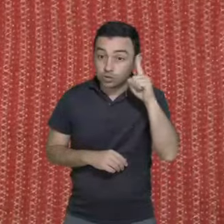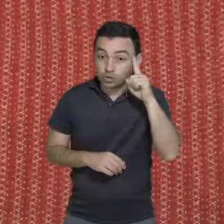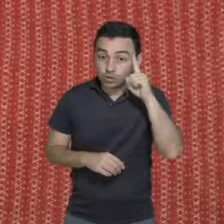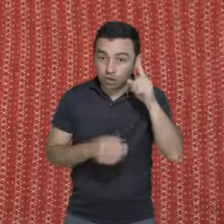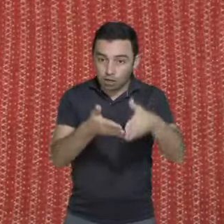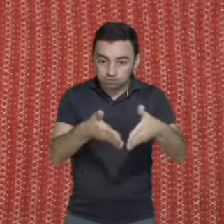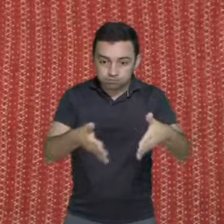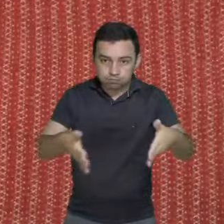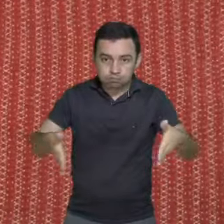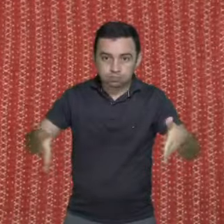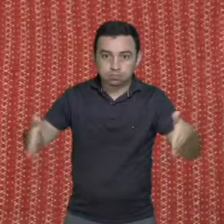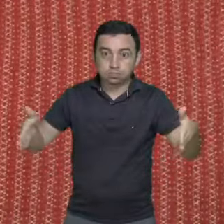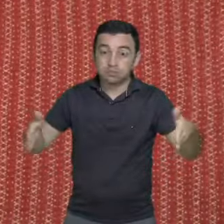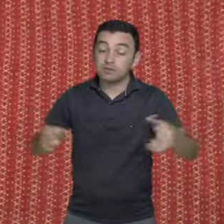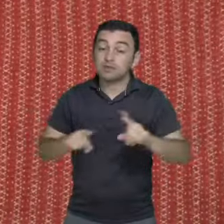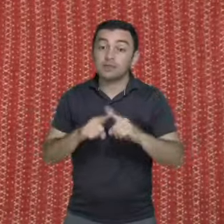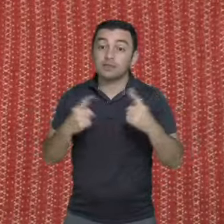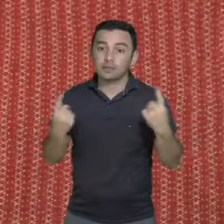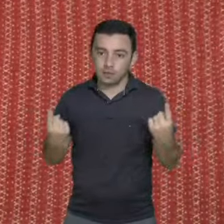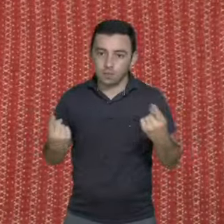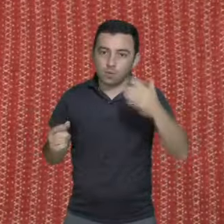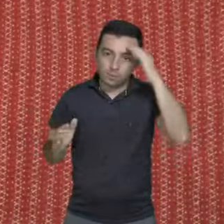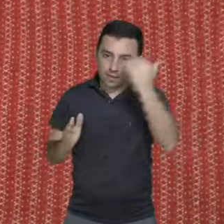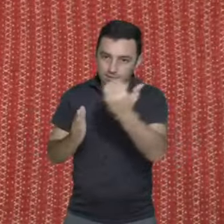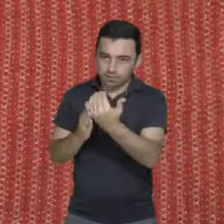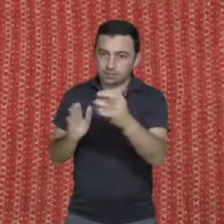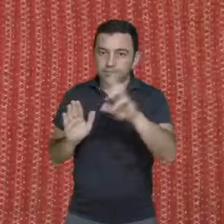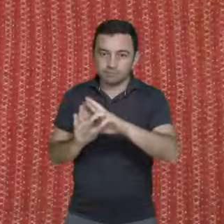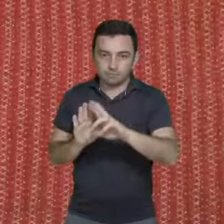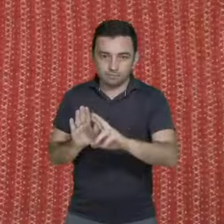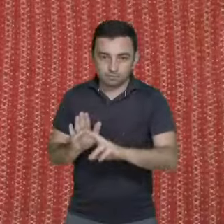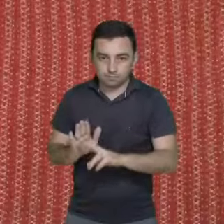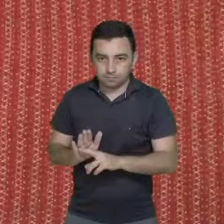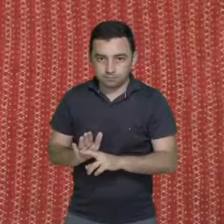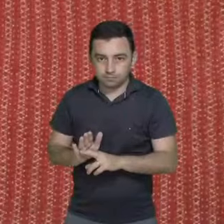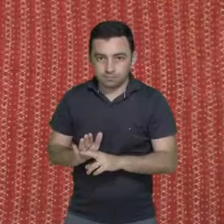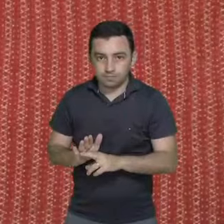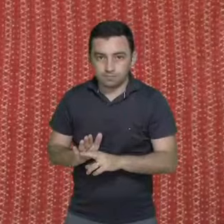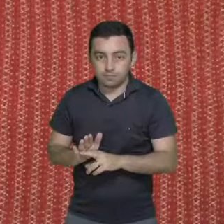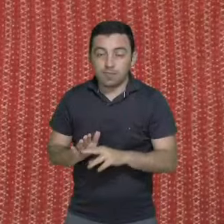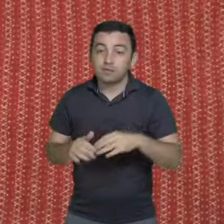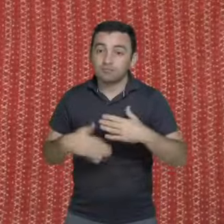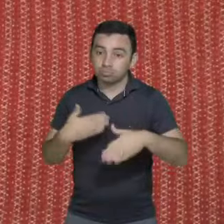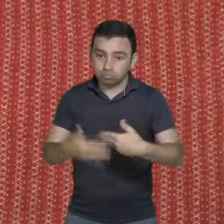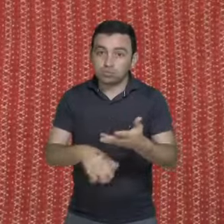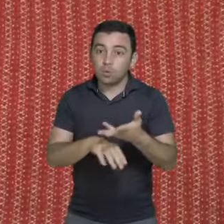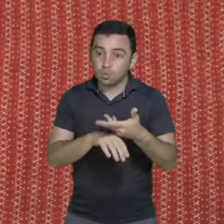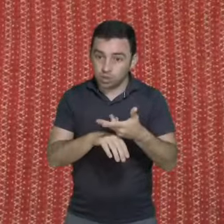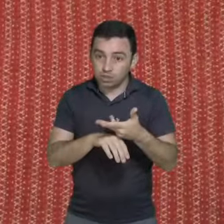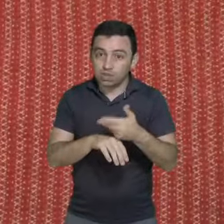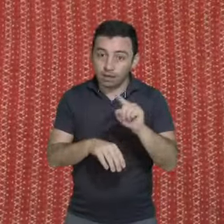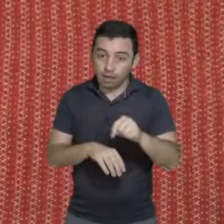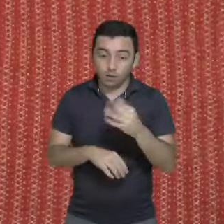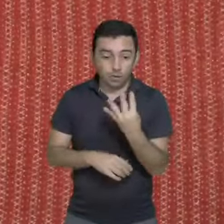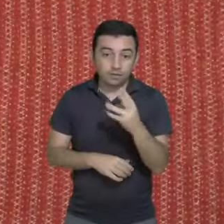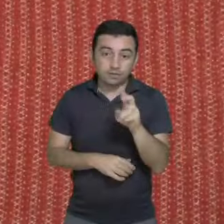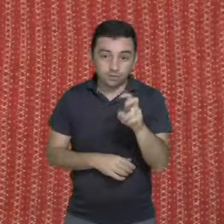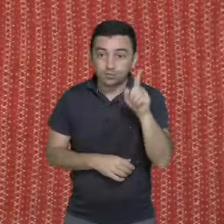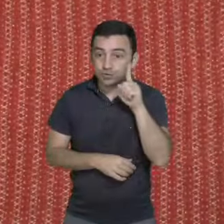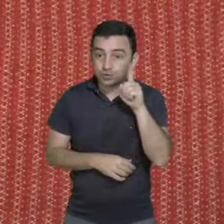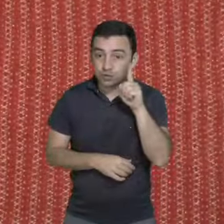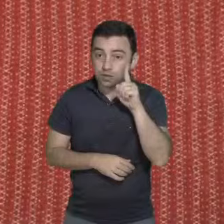Ou seja, cumprindo o regimento, que em tramitação de urgência o prazo é de 45 dias.